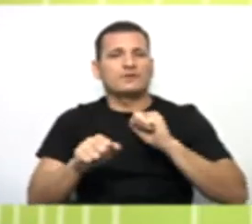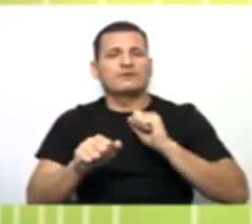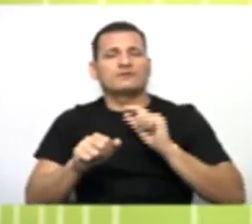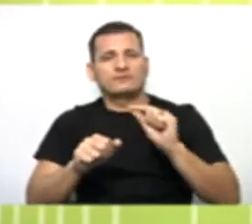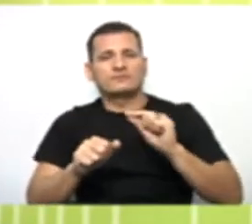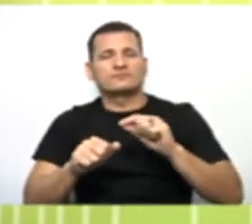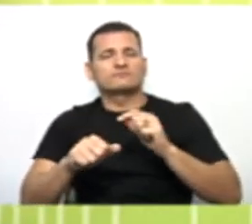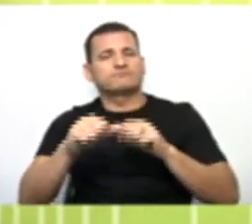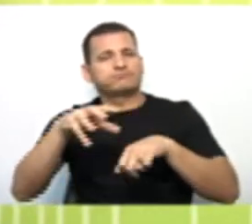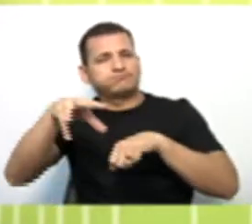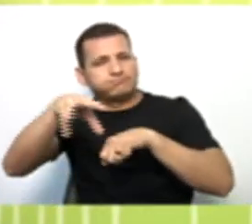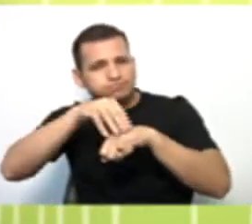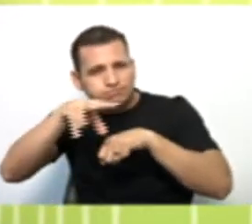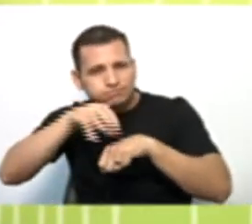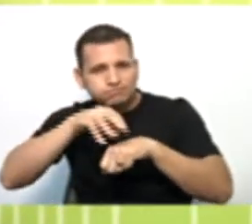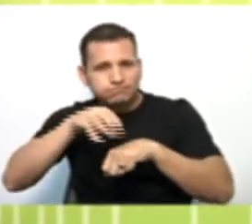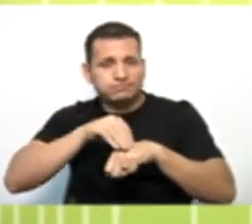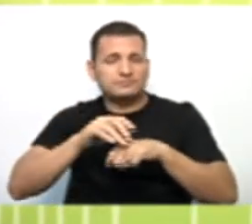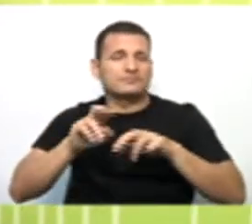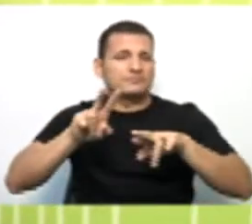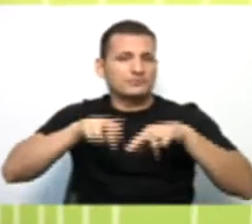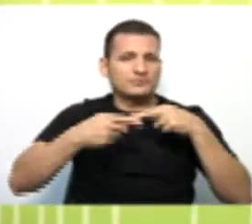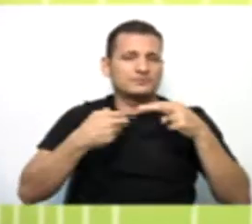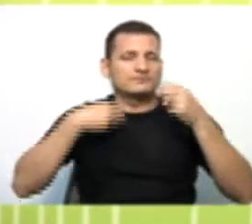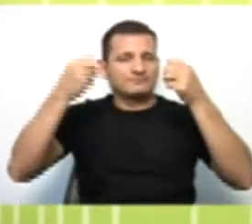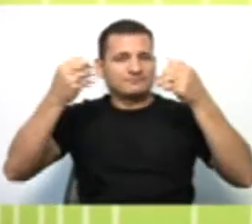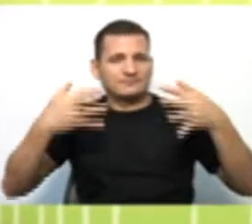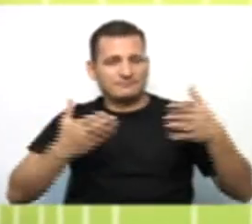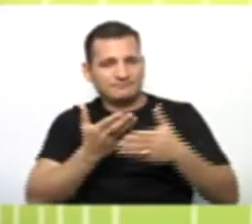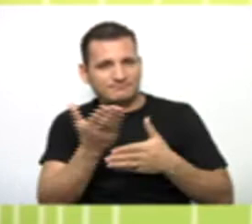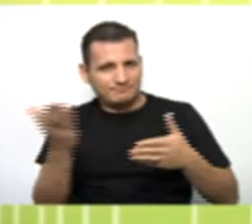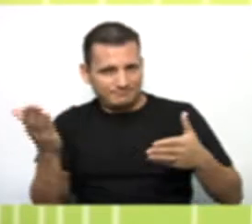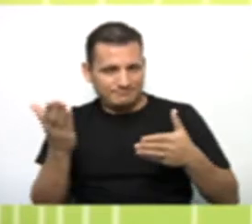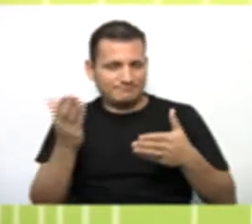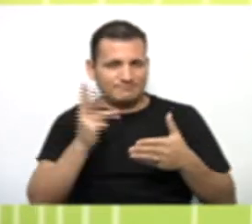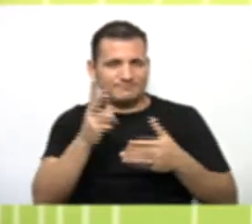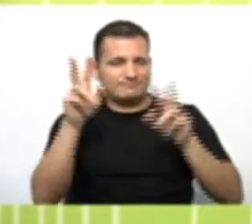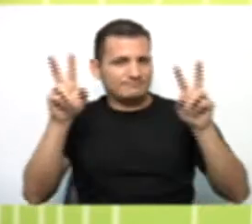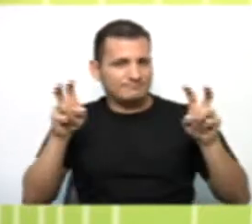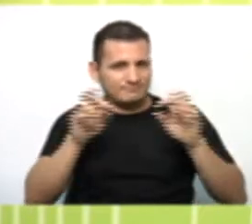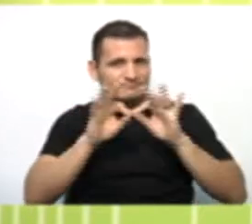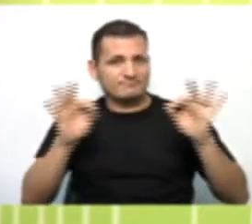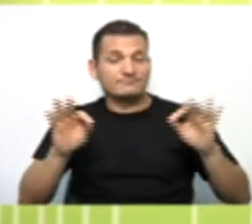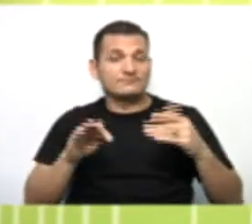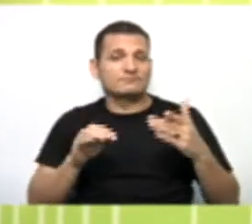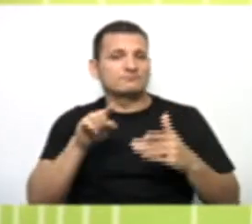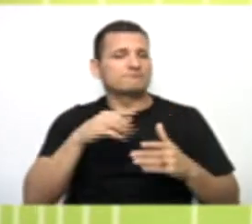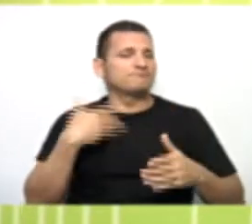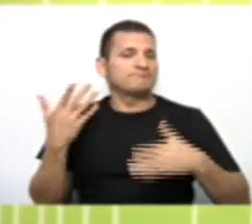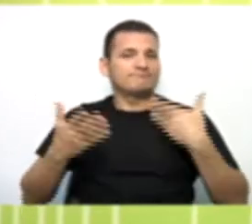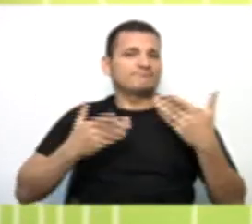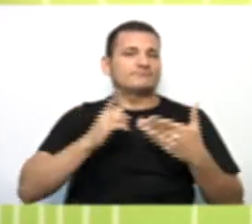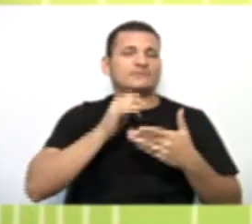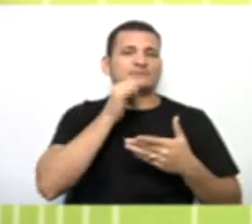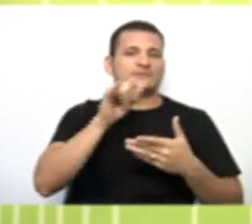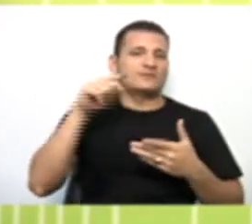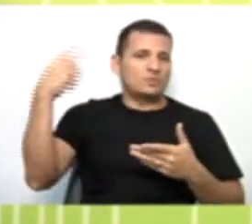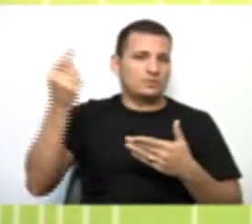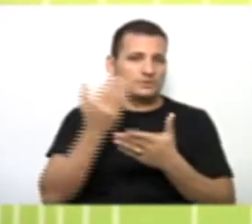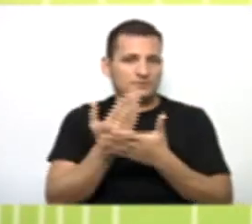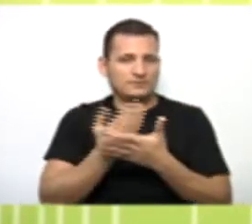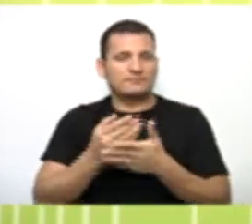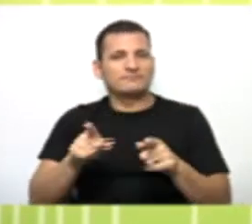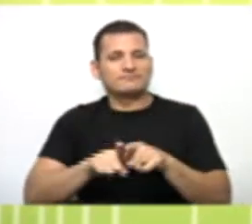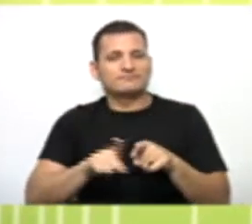quando, eu vou startar essa frase para você, ok? Então, não se assuste se na aula seguinte nós também